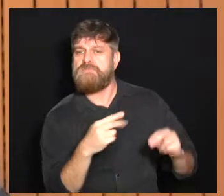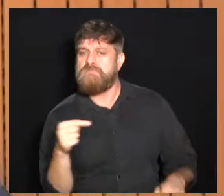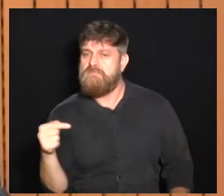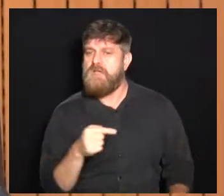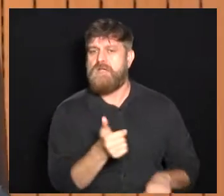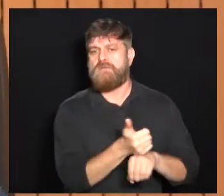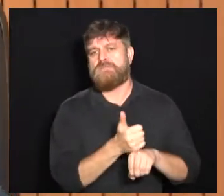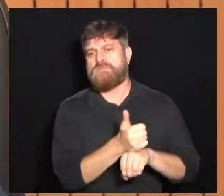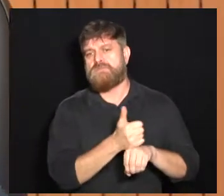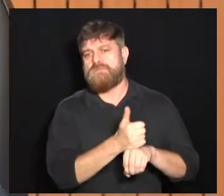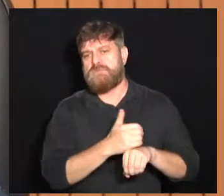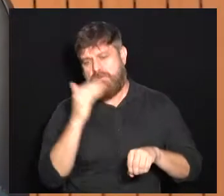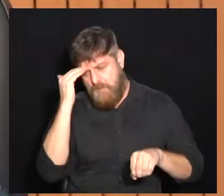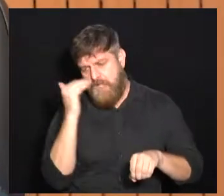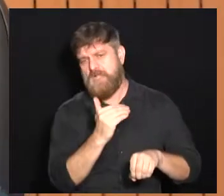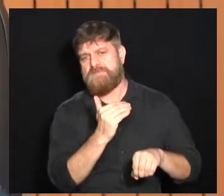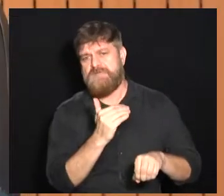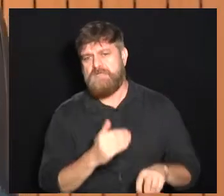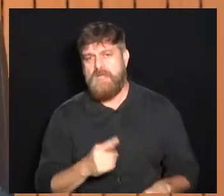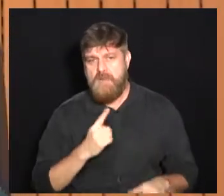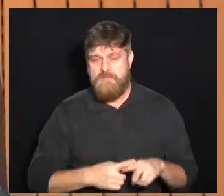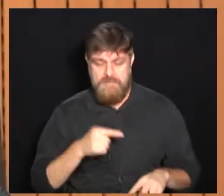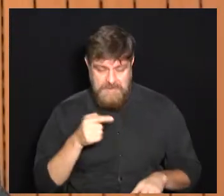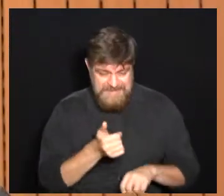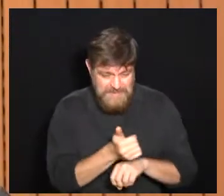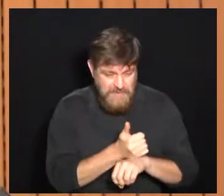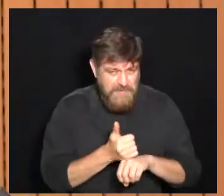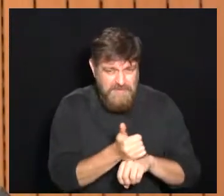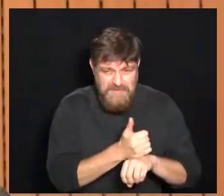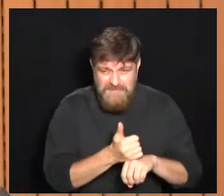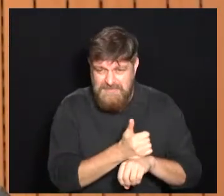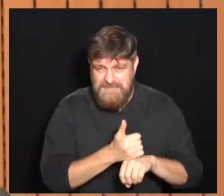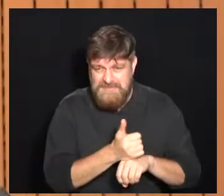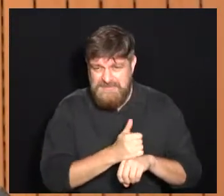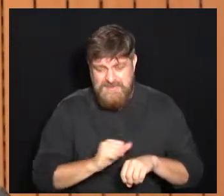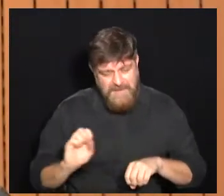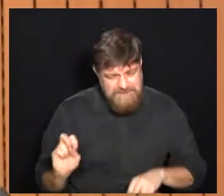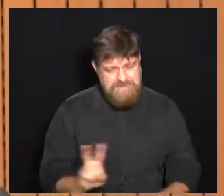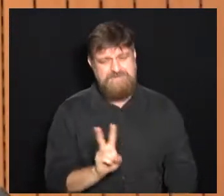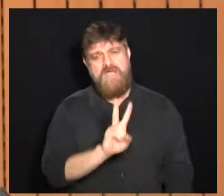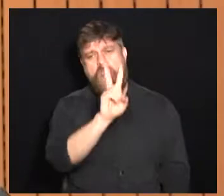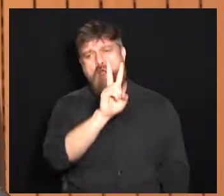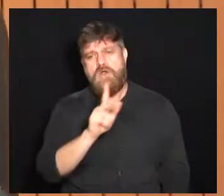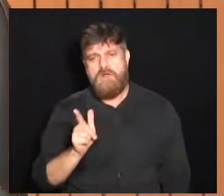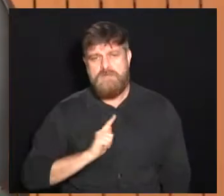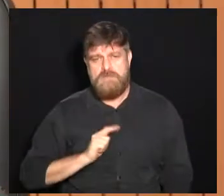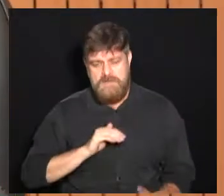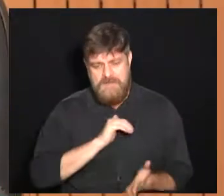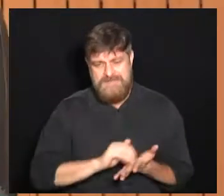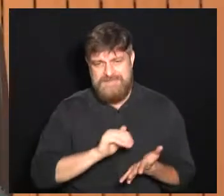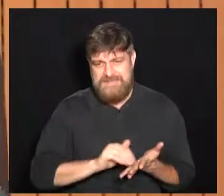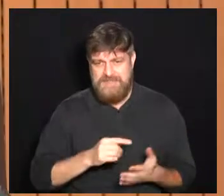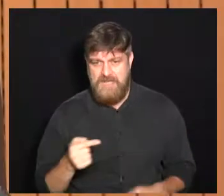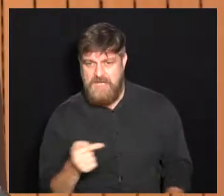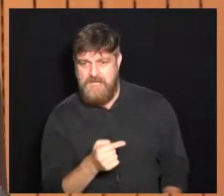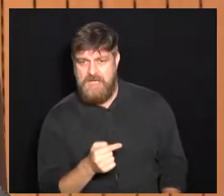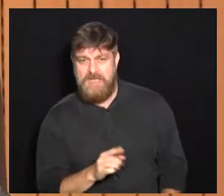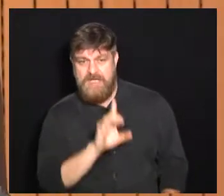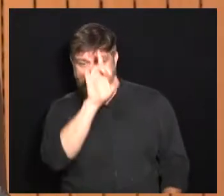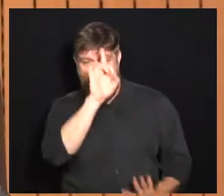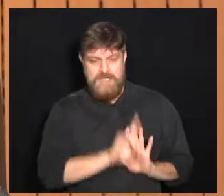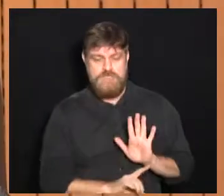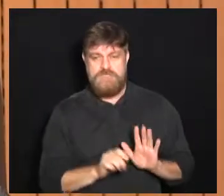profissionais, tá? Porque são profissionais de valor que estão na Secretaria. A Rosana, que é